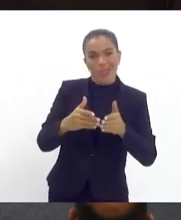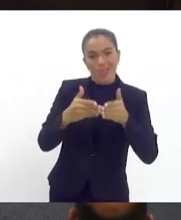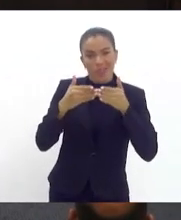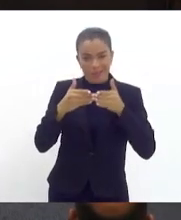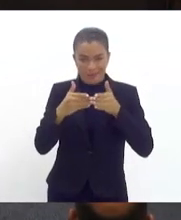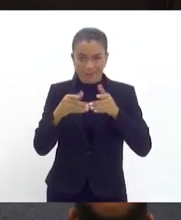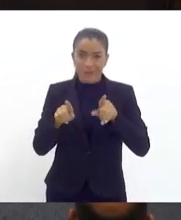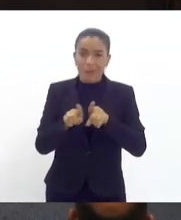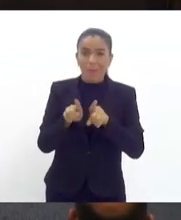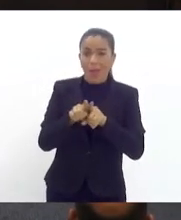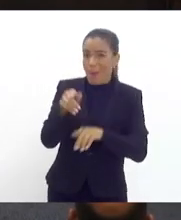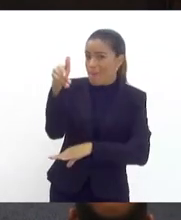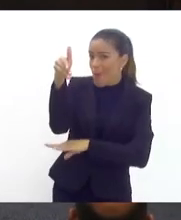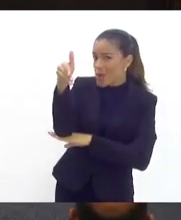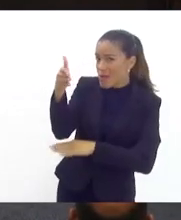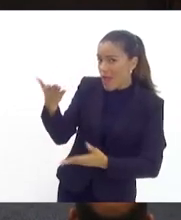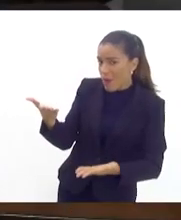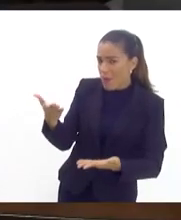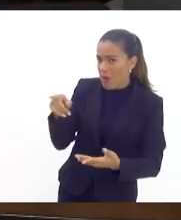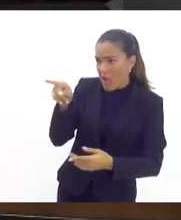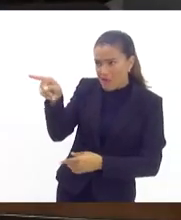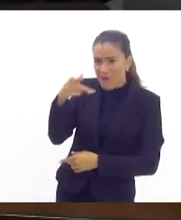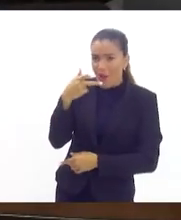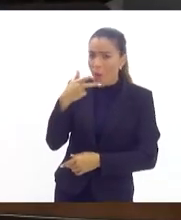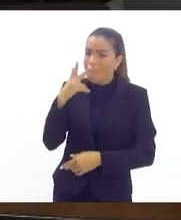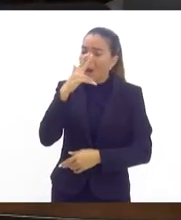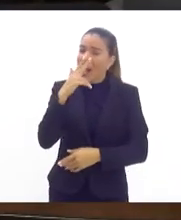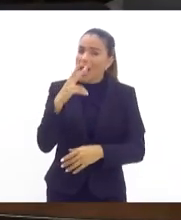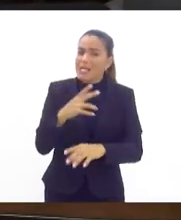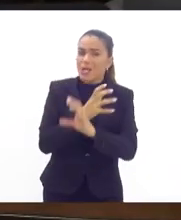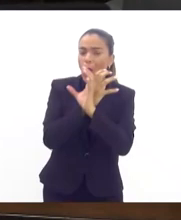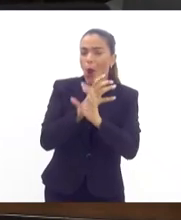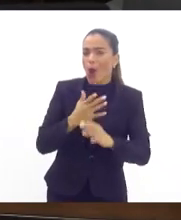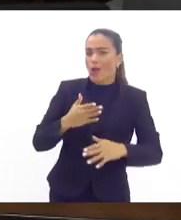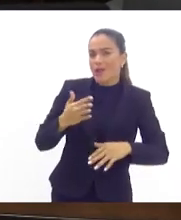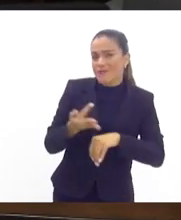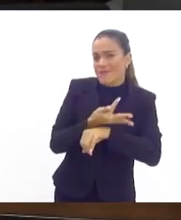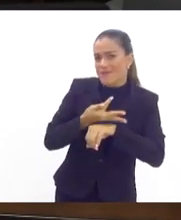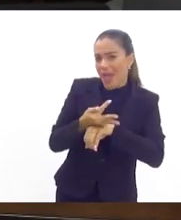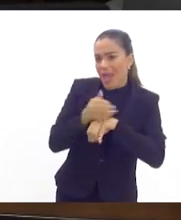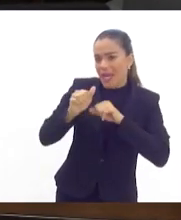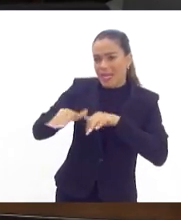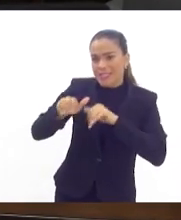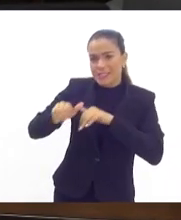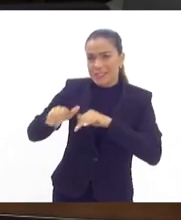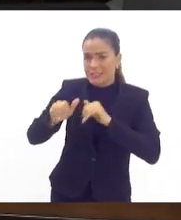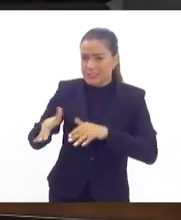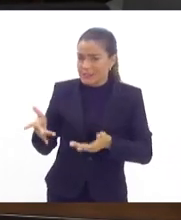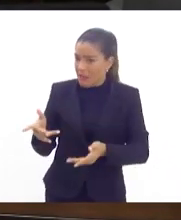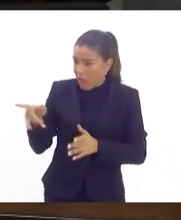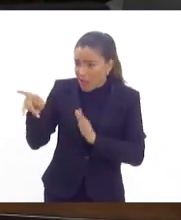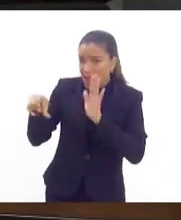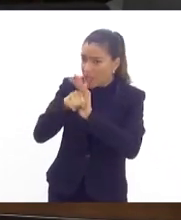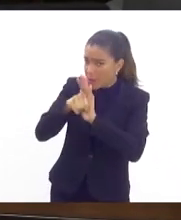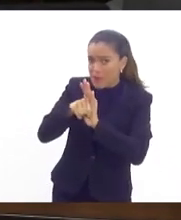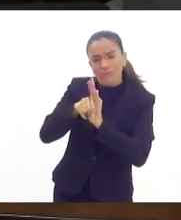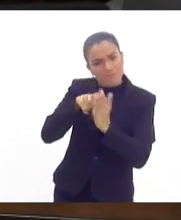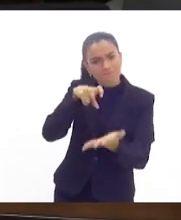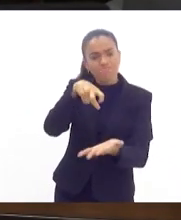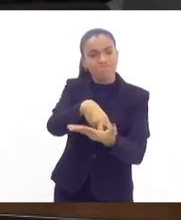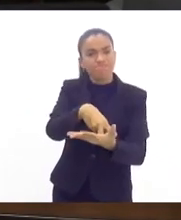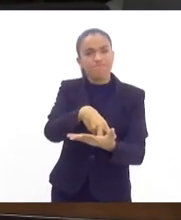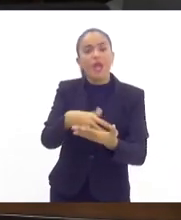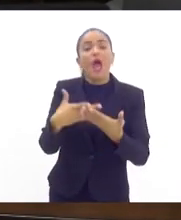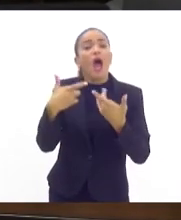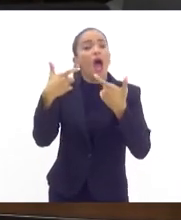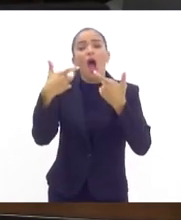transformada no motel por exemplo Aquilo não é colônia de férias ele cometeu um crime infelizmente ele cometeu um crime tem que pagar onde